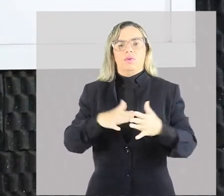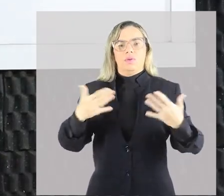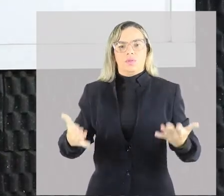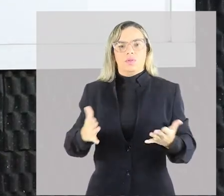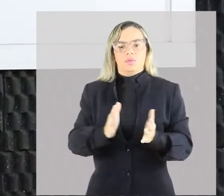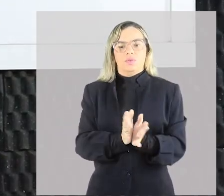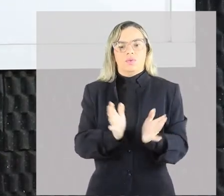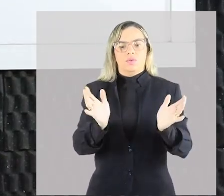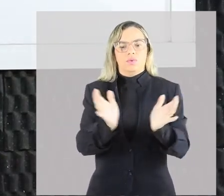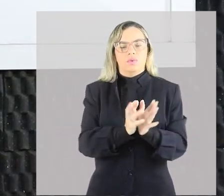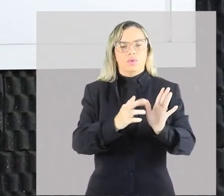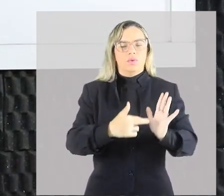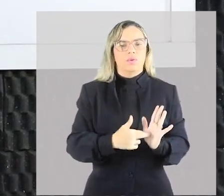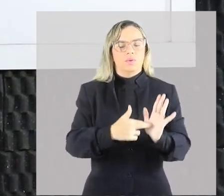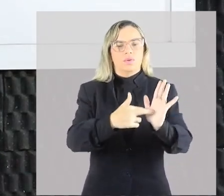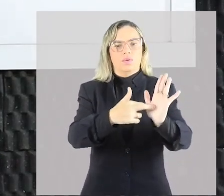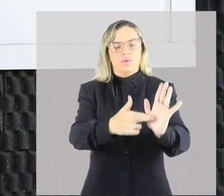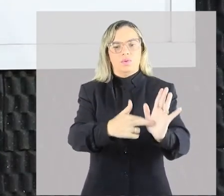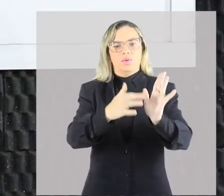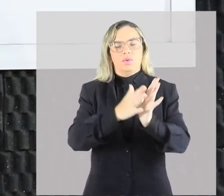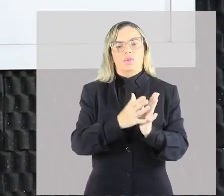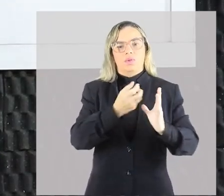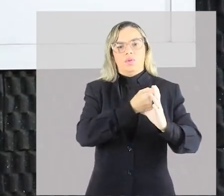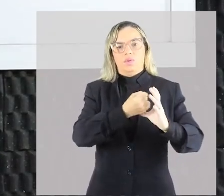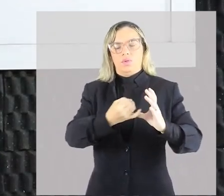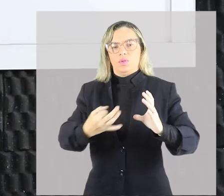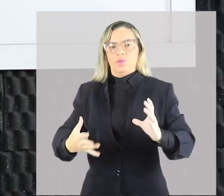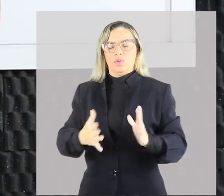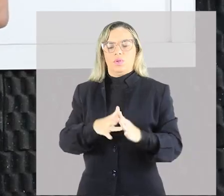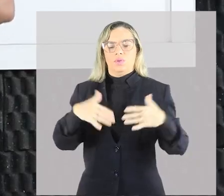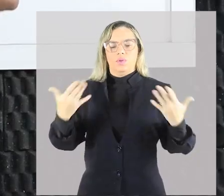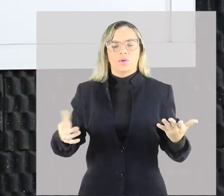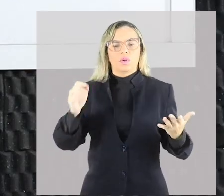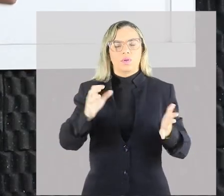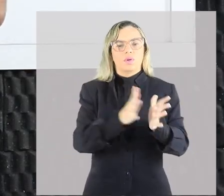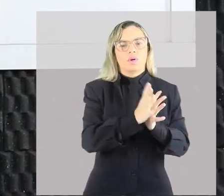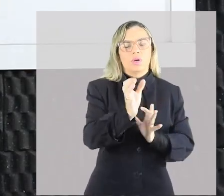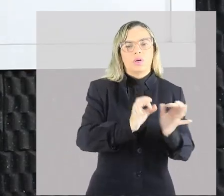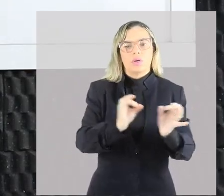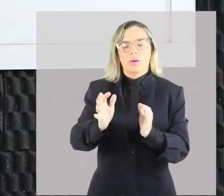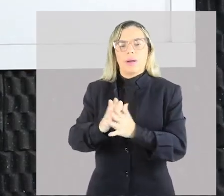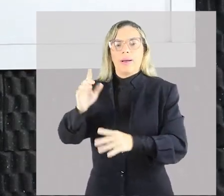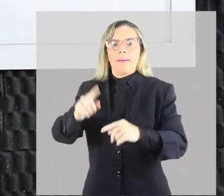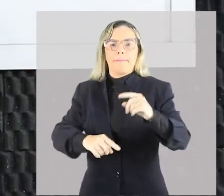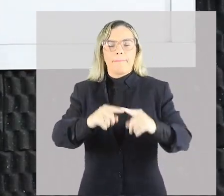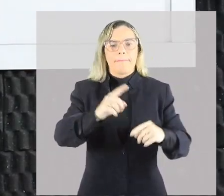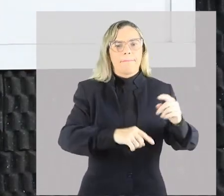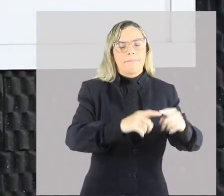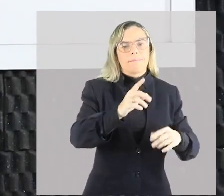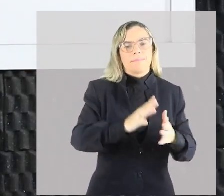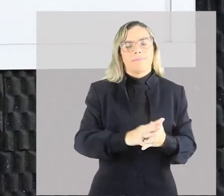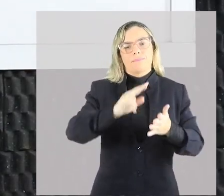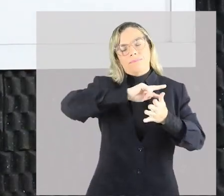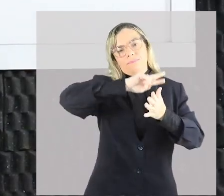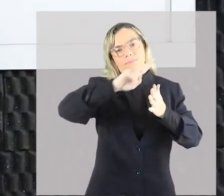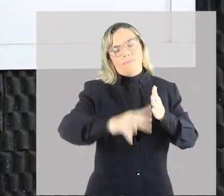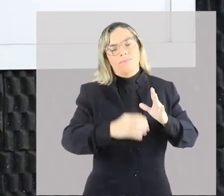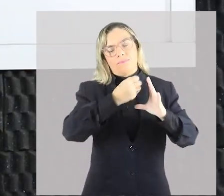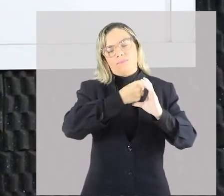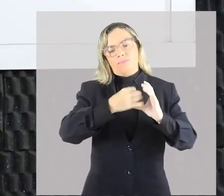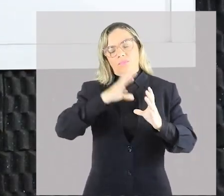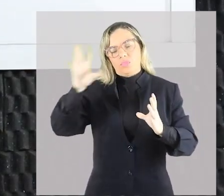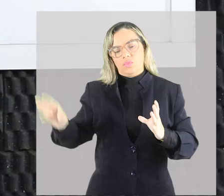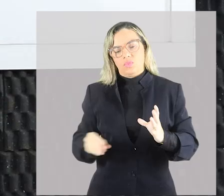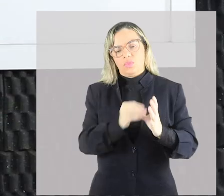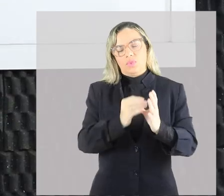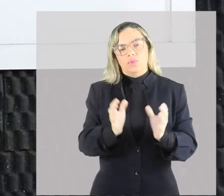está representando, você está enumerando, você está listando aqueles objetos, né, aqueles elementos que fazem parte